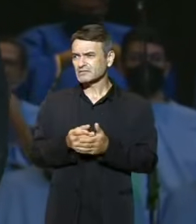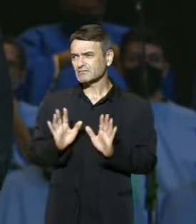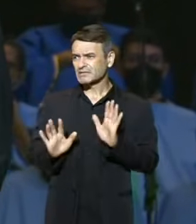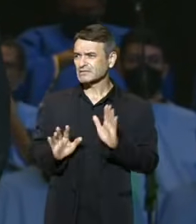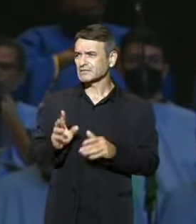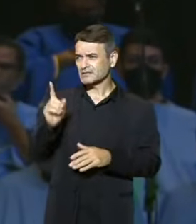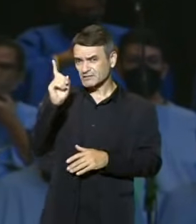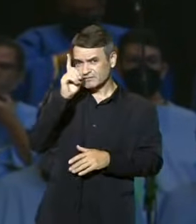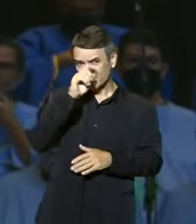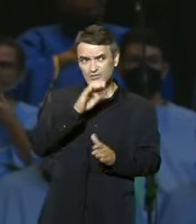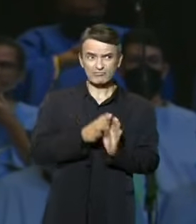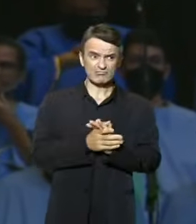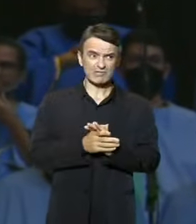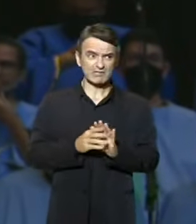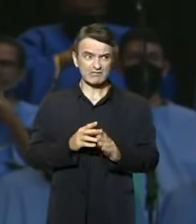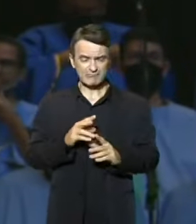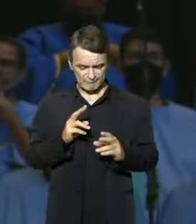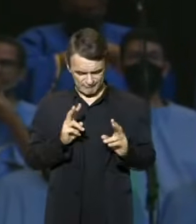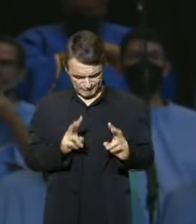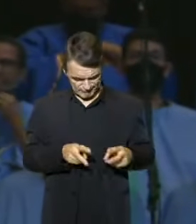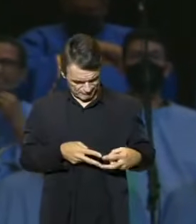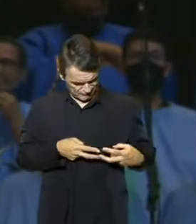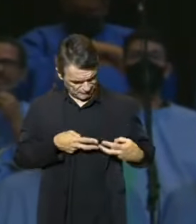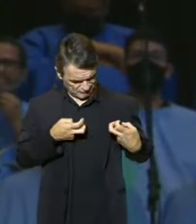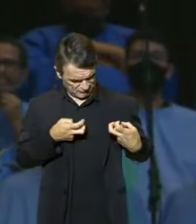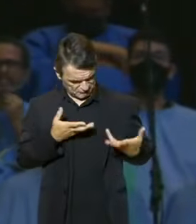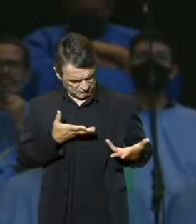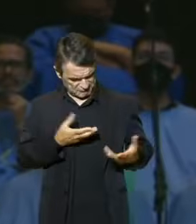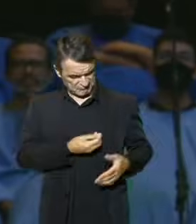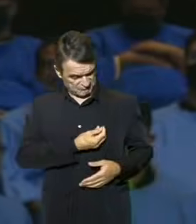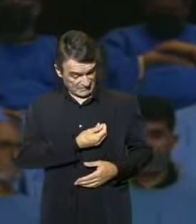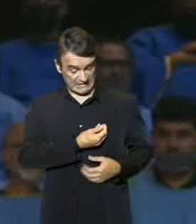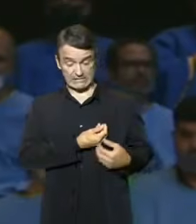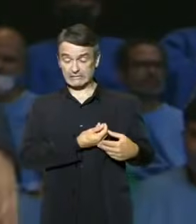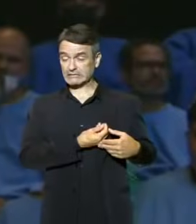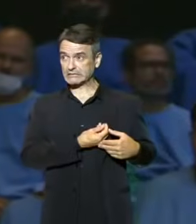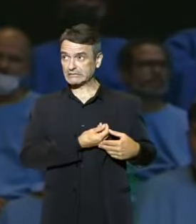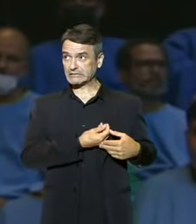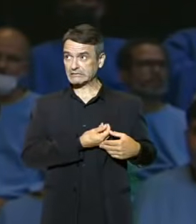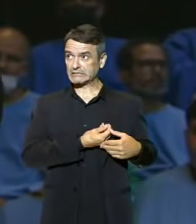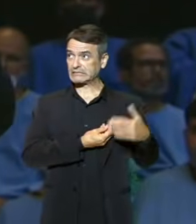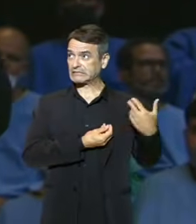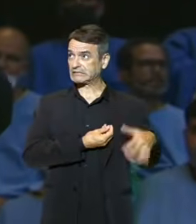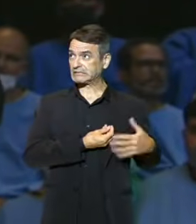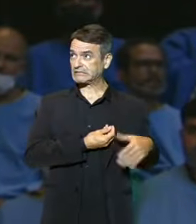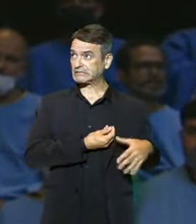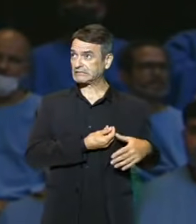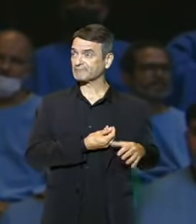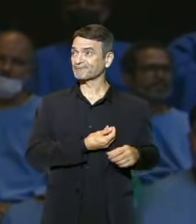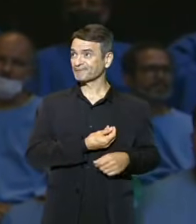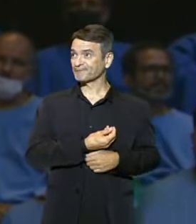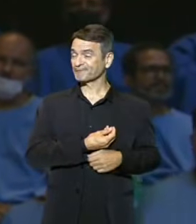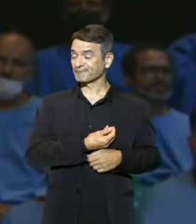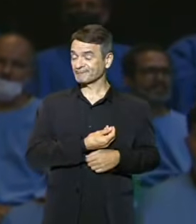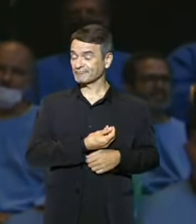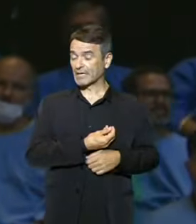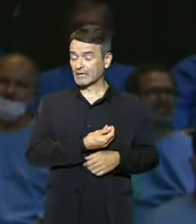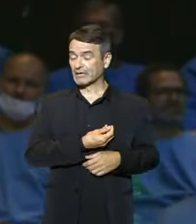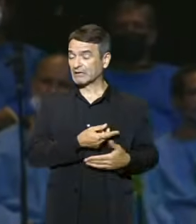difícil, porque a gente olha para a gente e tem de reconhecer que algo dentro de nós não está